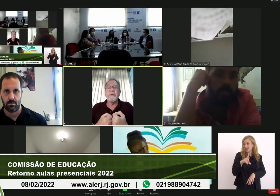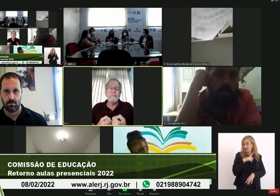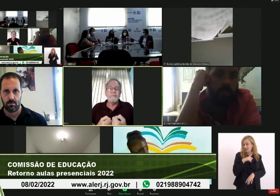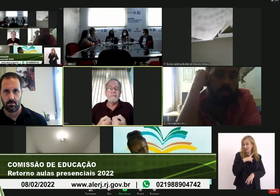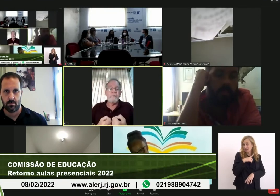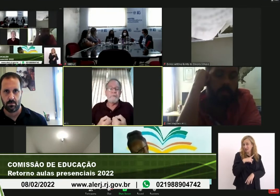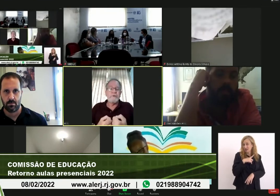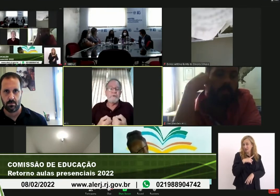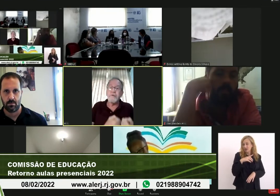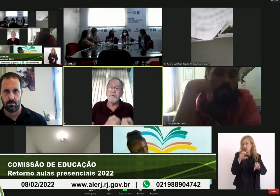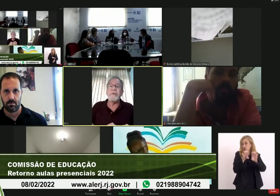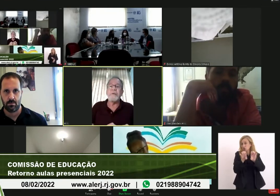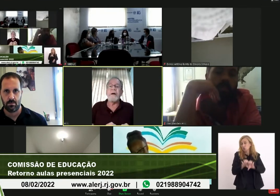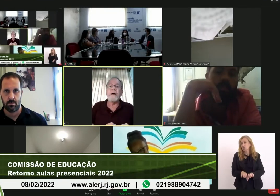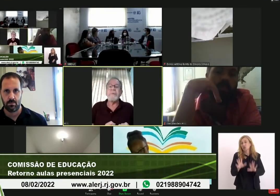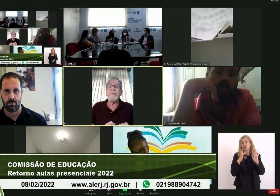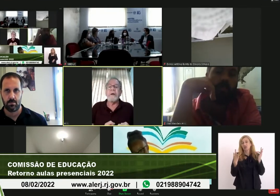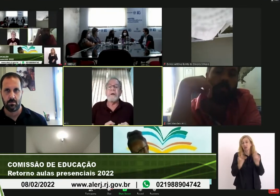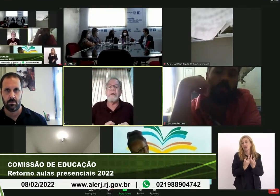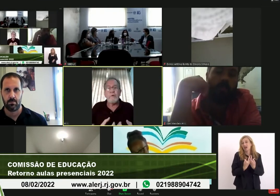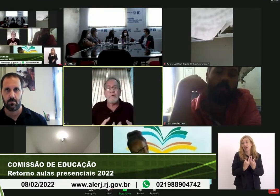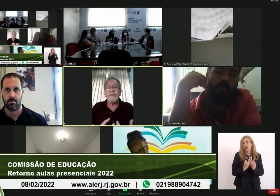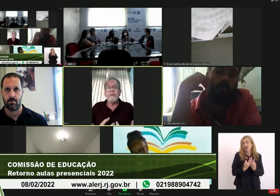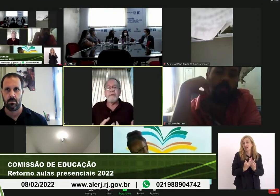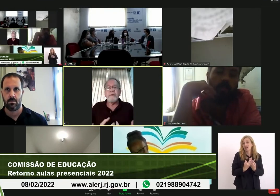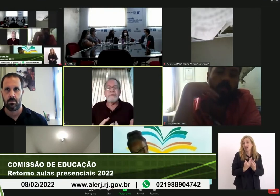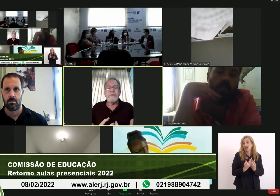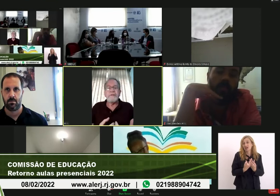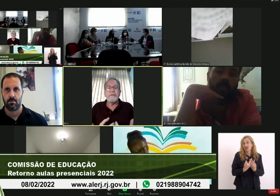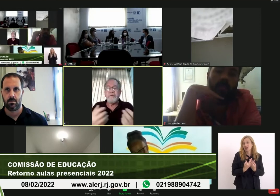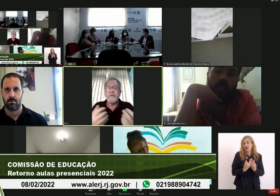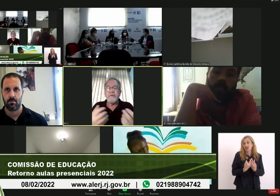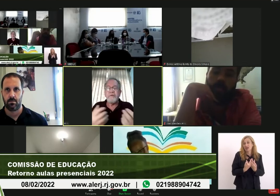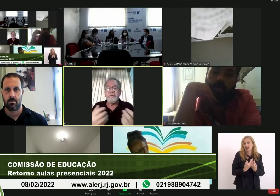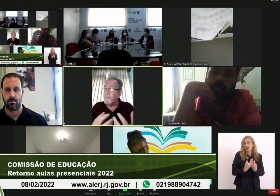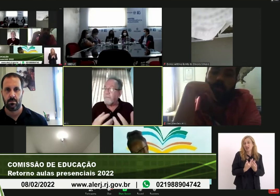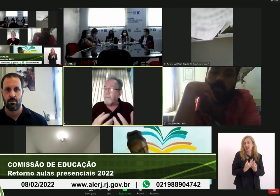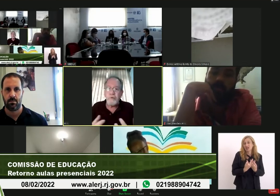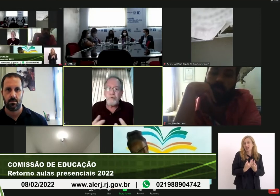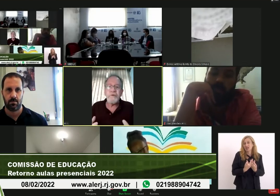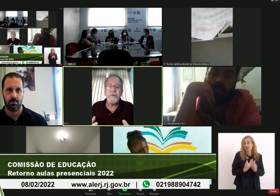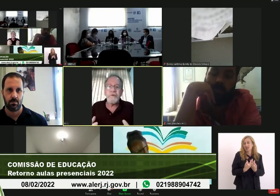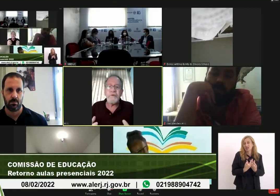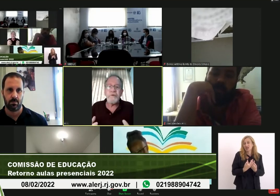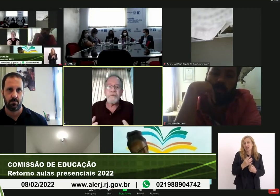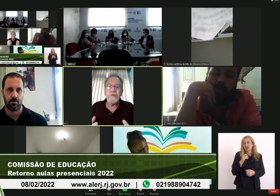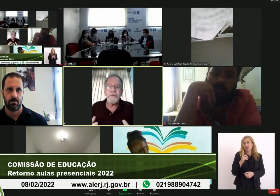uma estrutura familiar adequada e que têm uma formação. É muito difícil. Eu assisti, Flávio, contei isso para